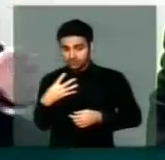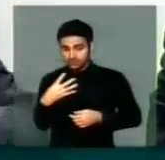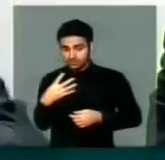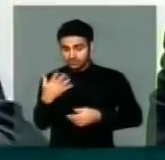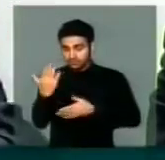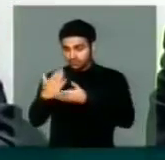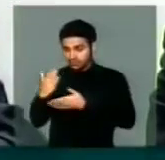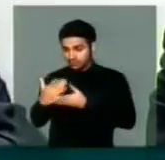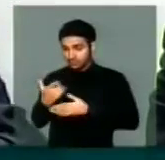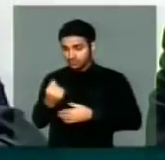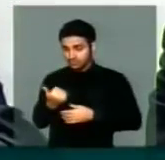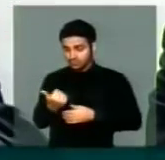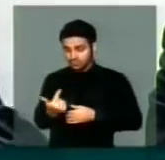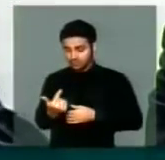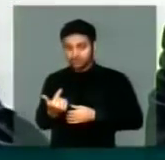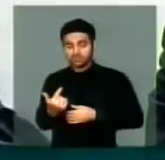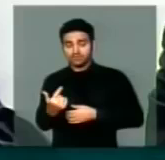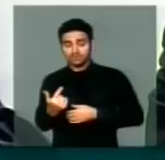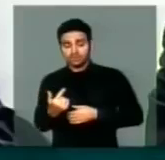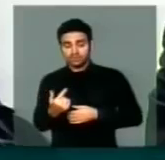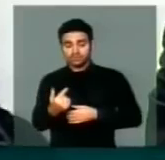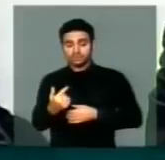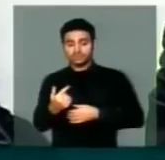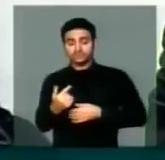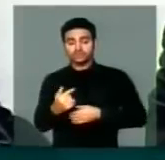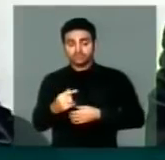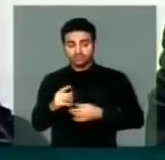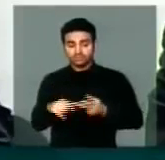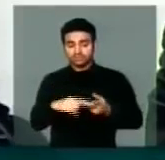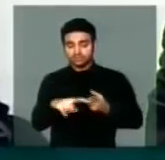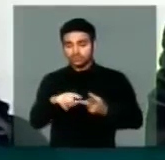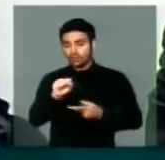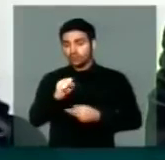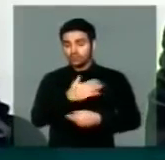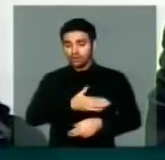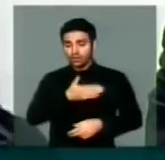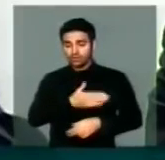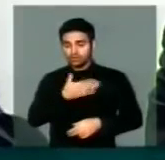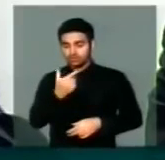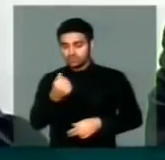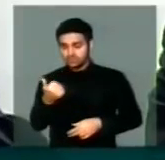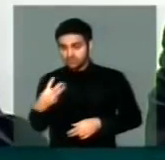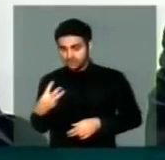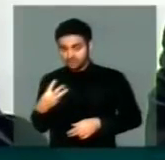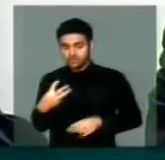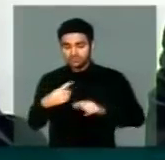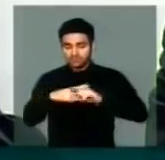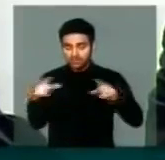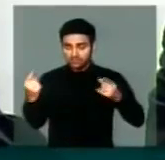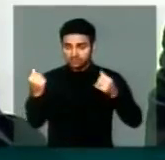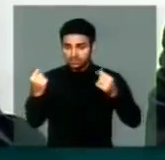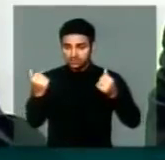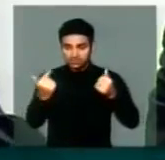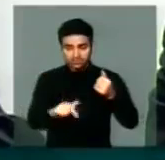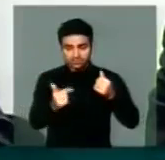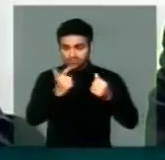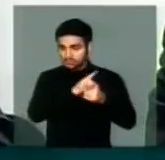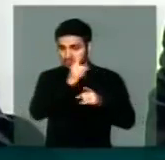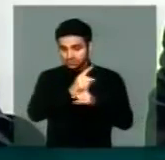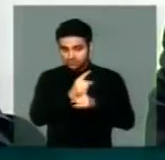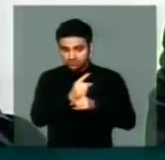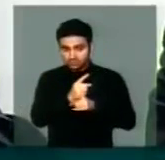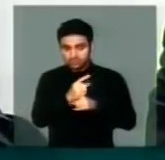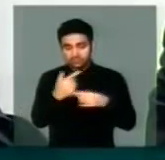com os 2012, 2 anos antes, provavelmente, e outro em 8 de agosto de 2013, mas cujo valor não está identificado,